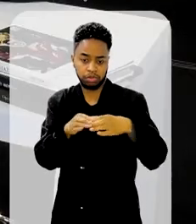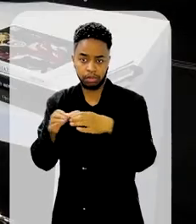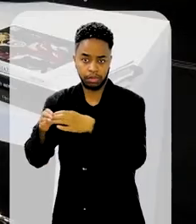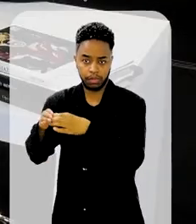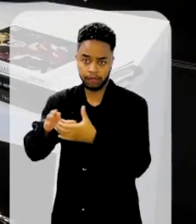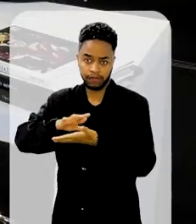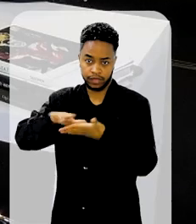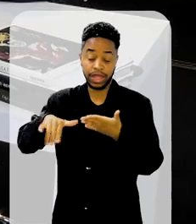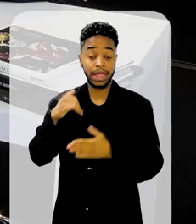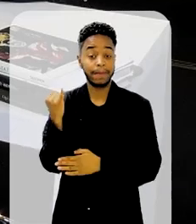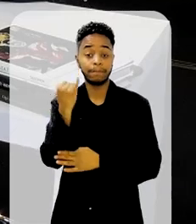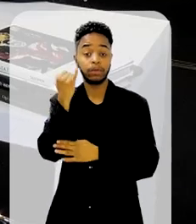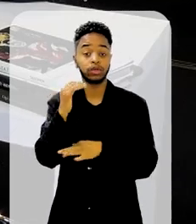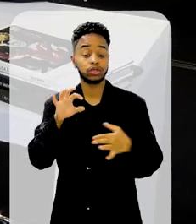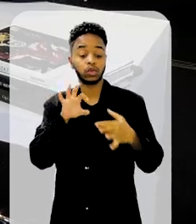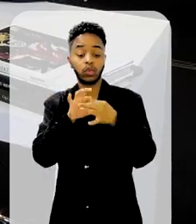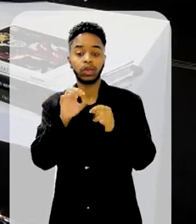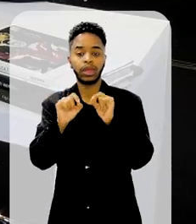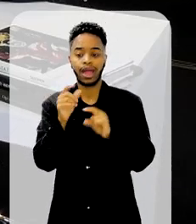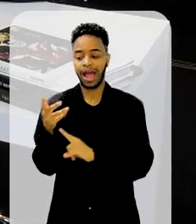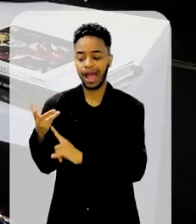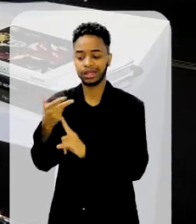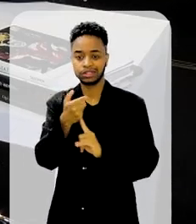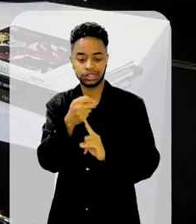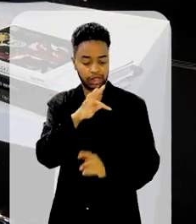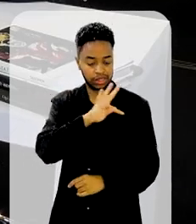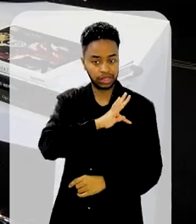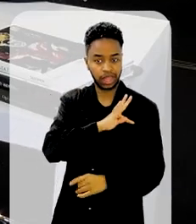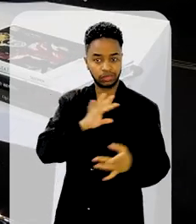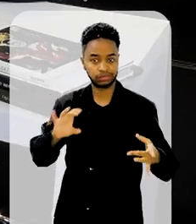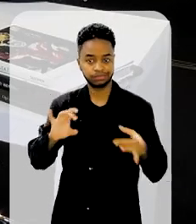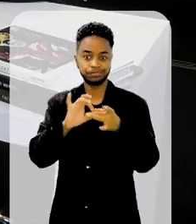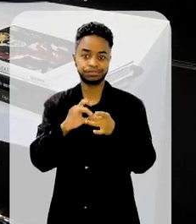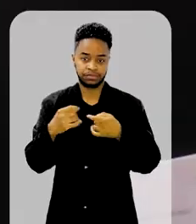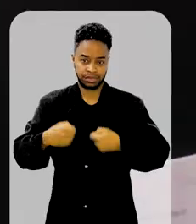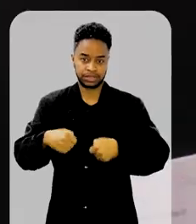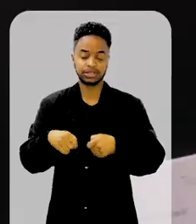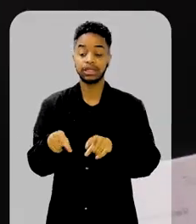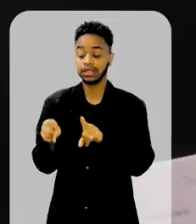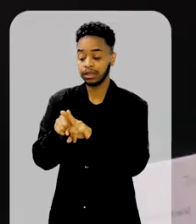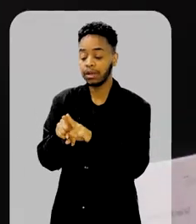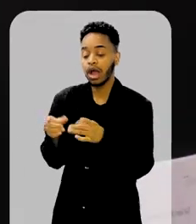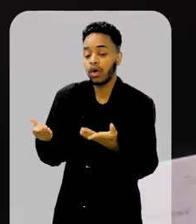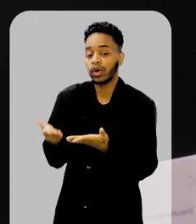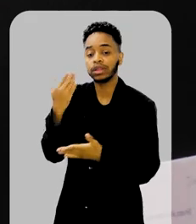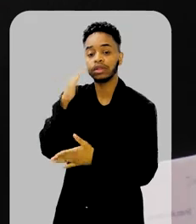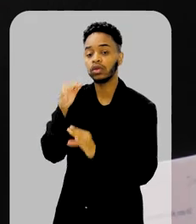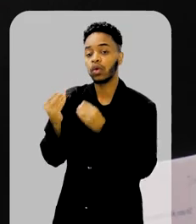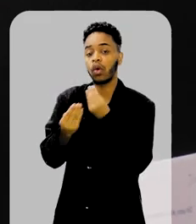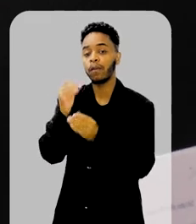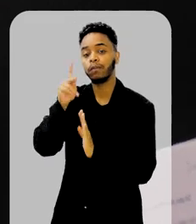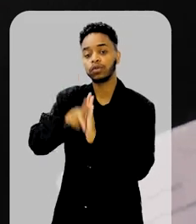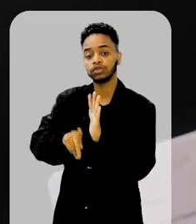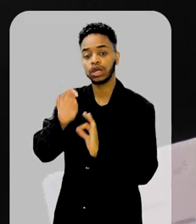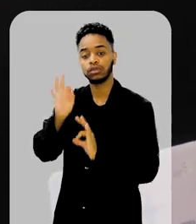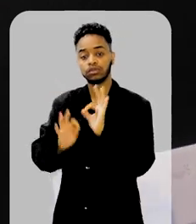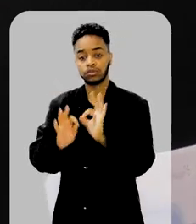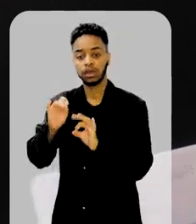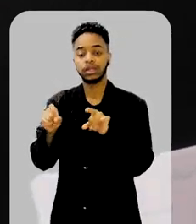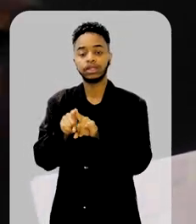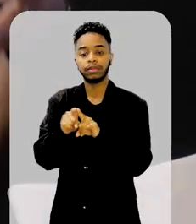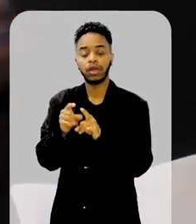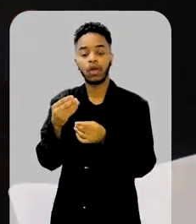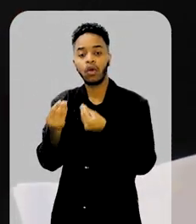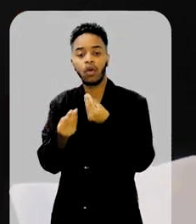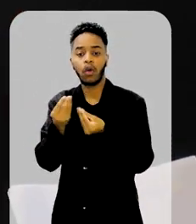enf importante consiliar o artista exato e nesse ponto ao momento que você vai entendendo como é que o projeto se comporta já dentro